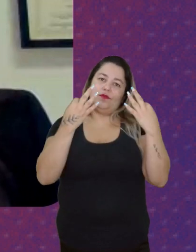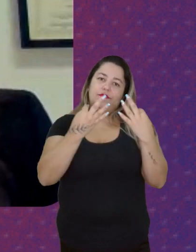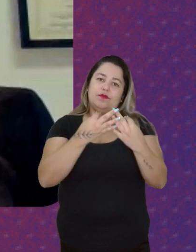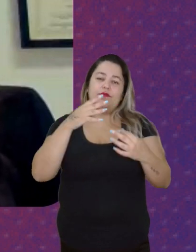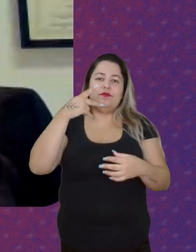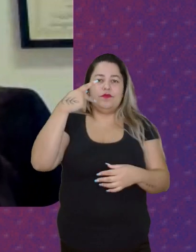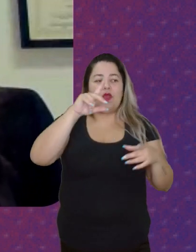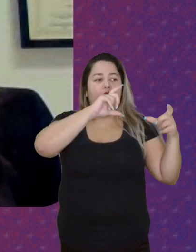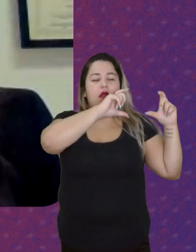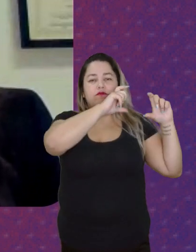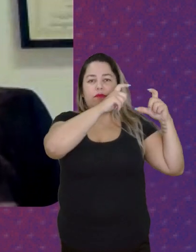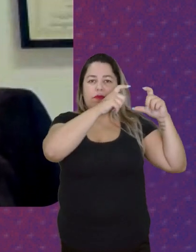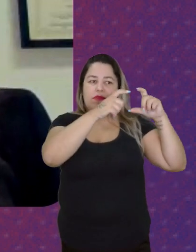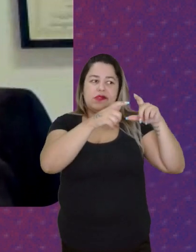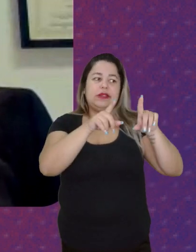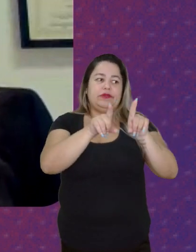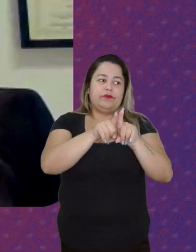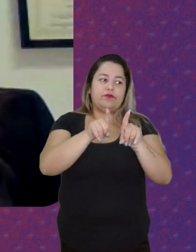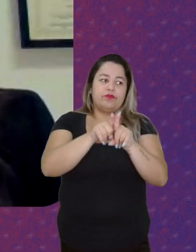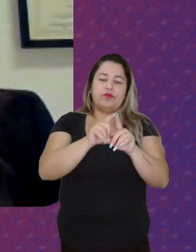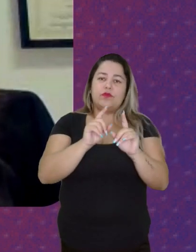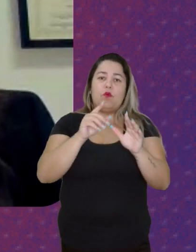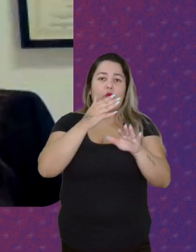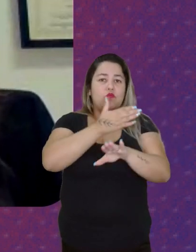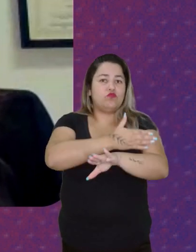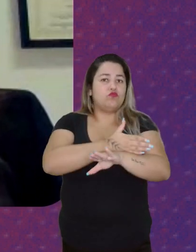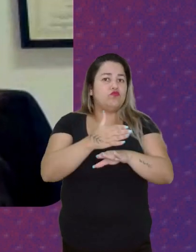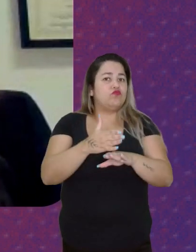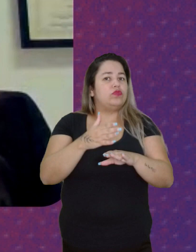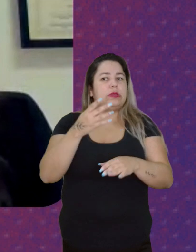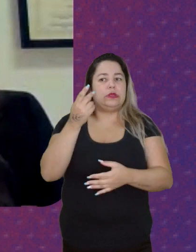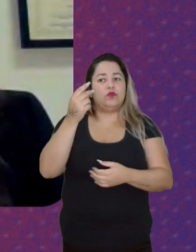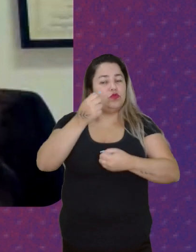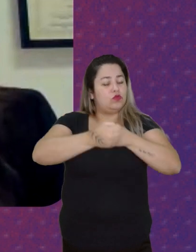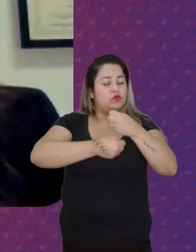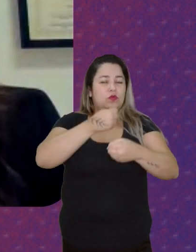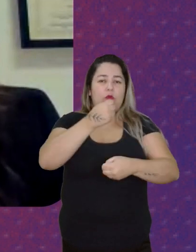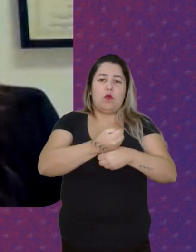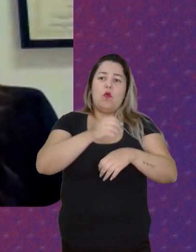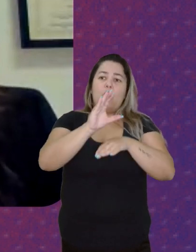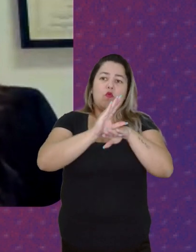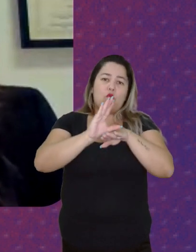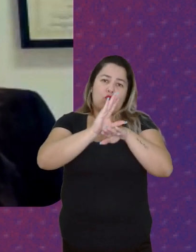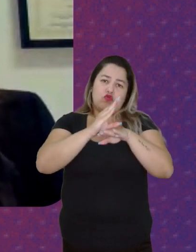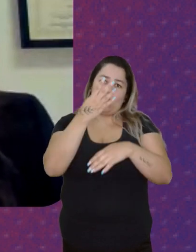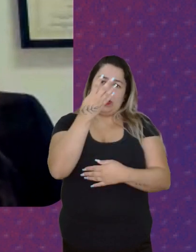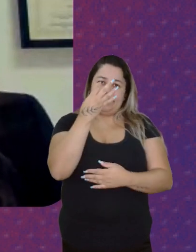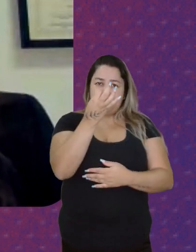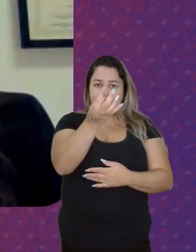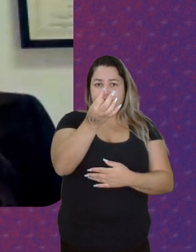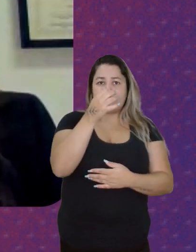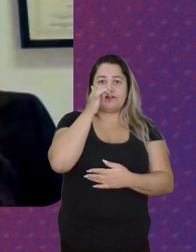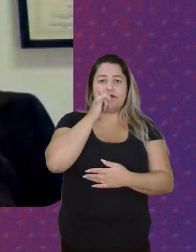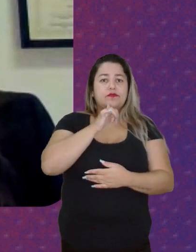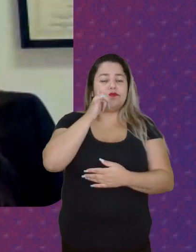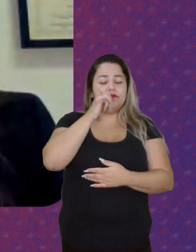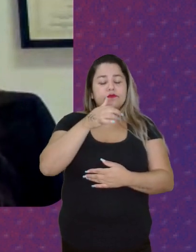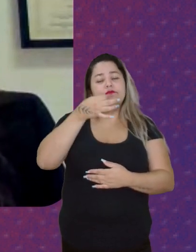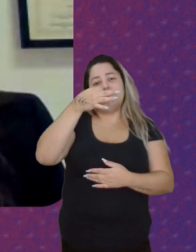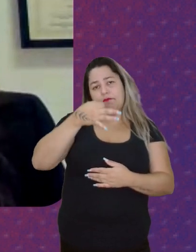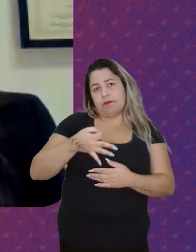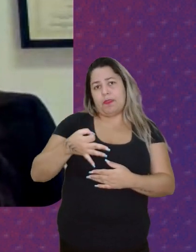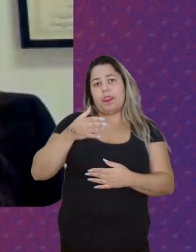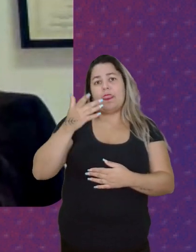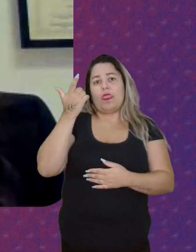tradições ali, costumes da época. Então, foi só apenas com a Constituição de 46 que as mulheres, de fato,